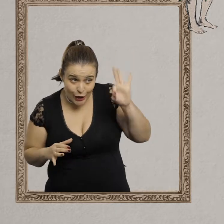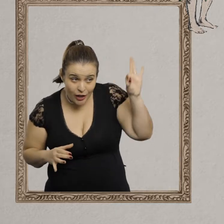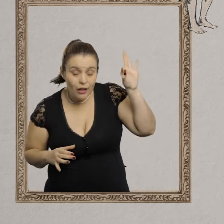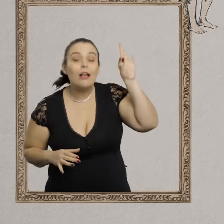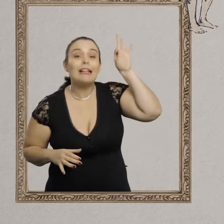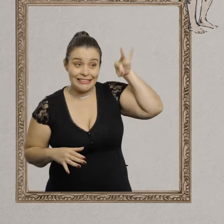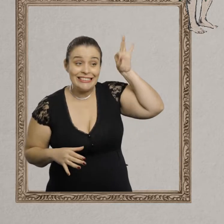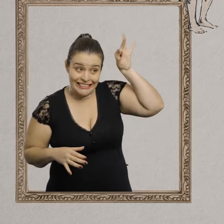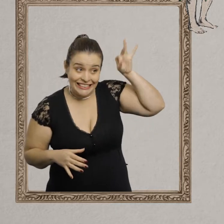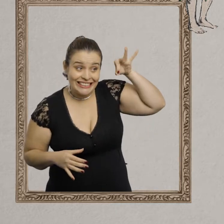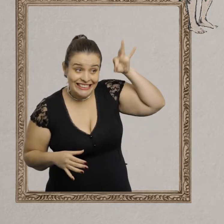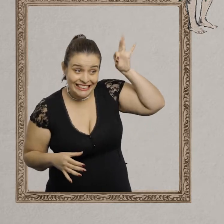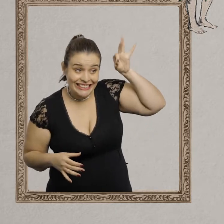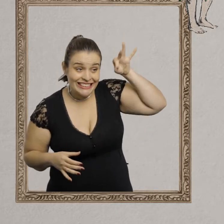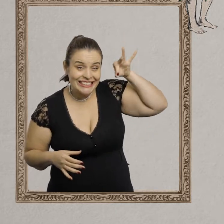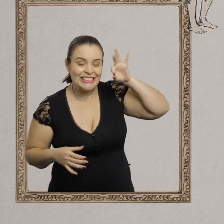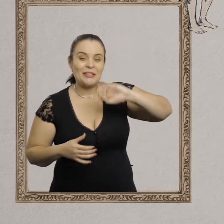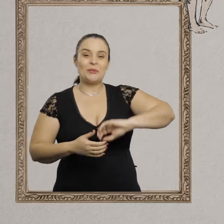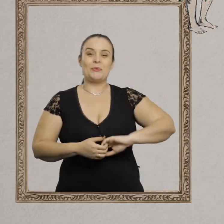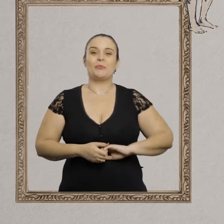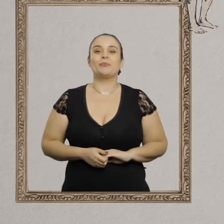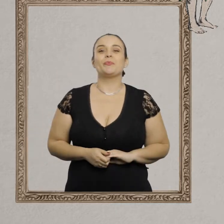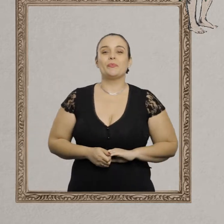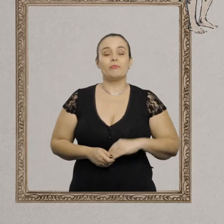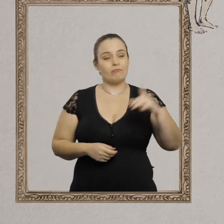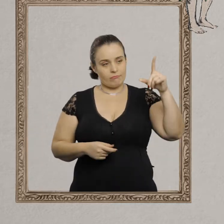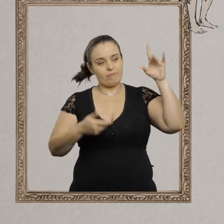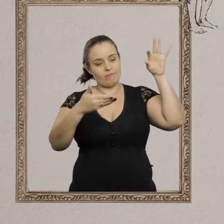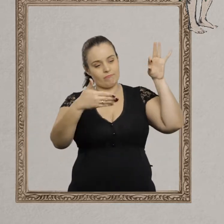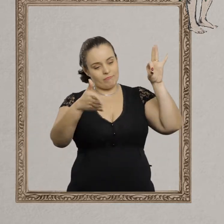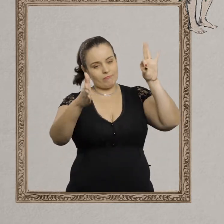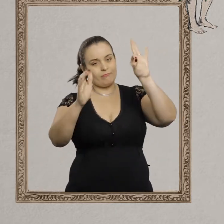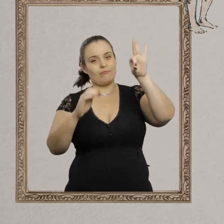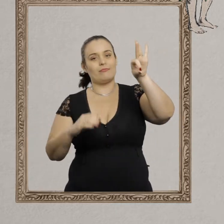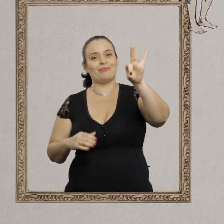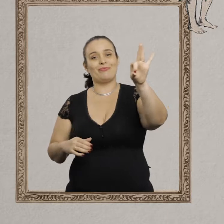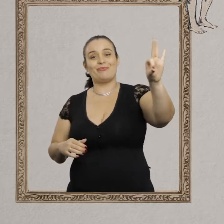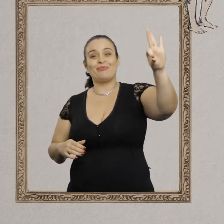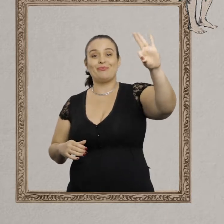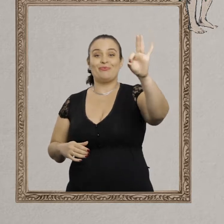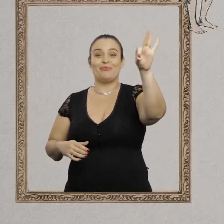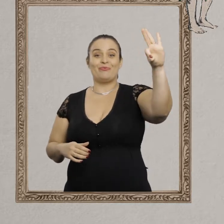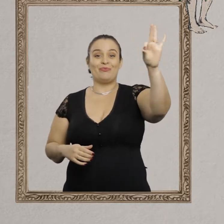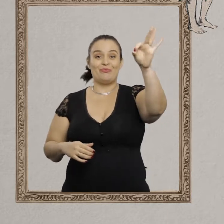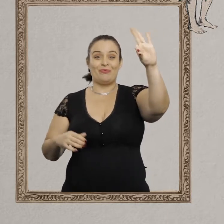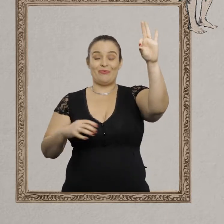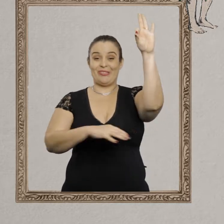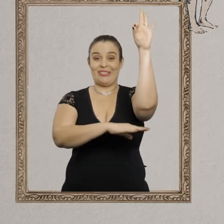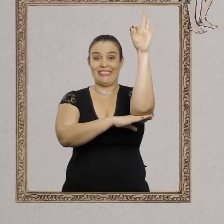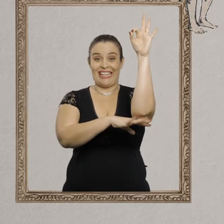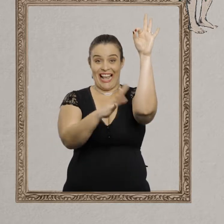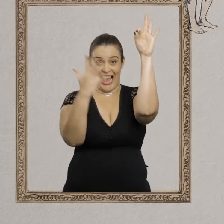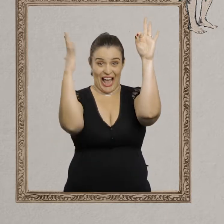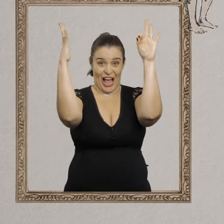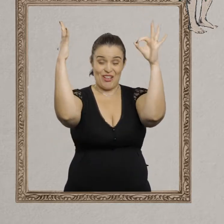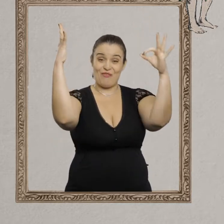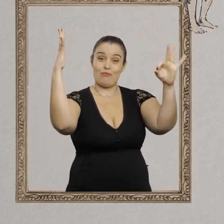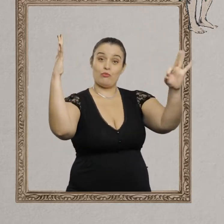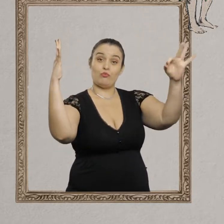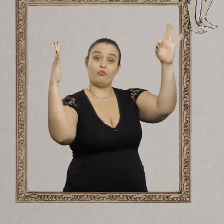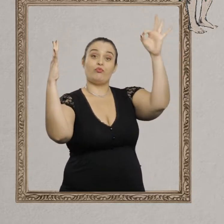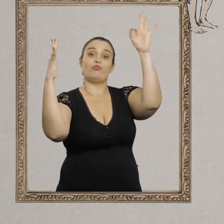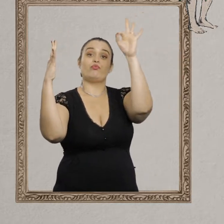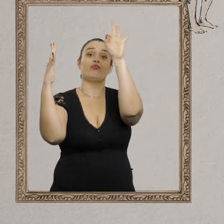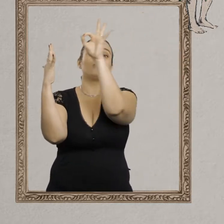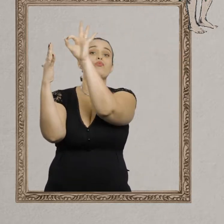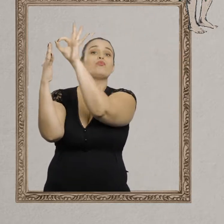Sininho? Sininho respondeu que estava pronta. Peter mandou que ela fosse na frente. Sininho voou até a árvore